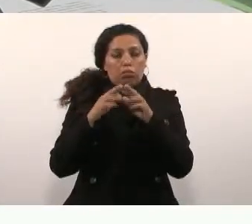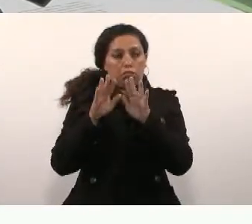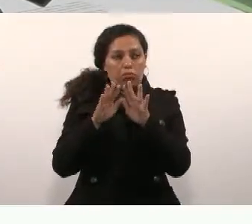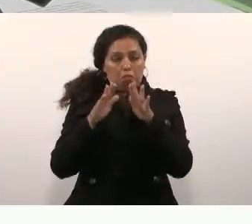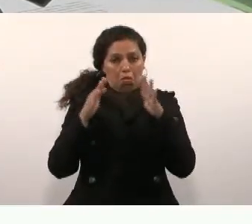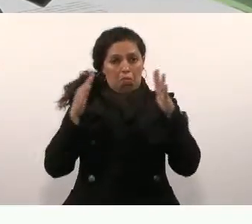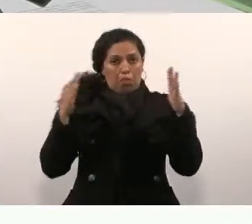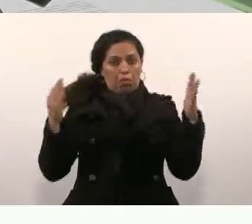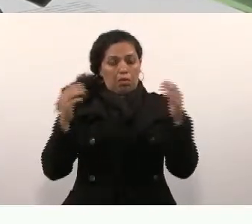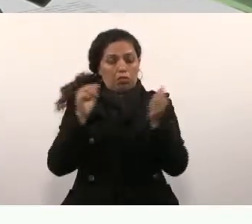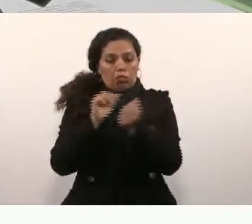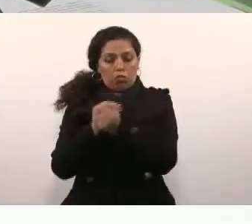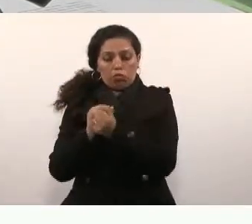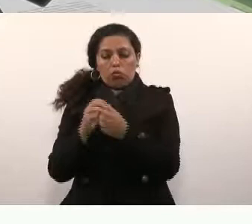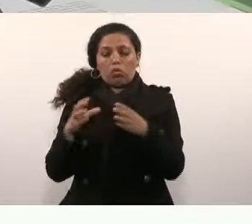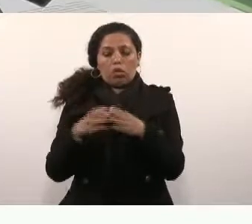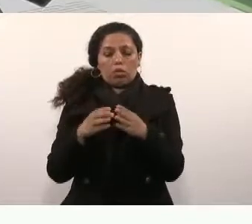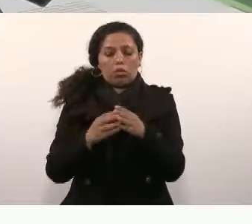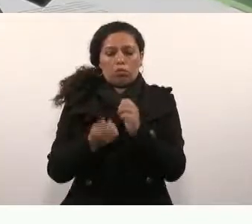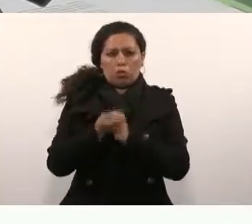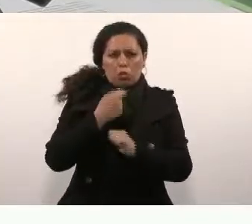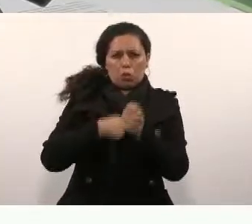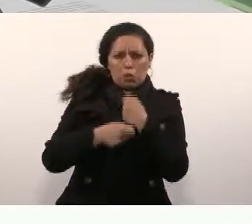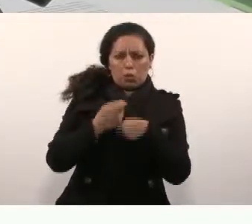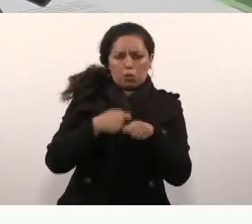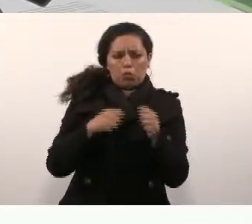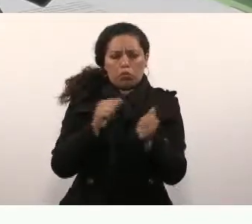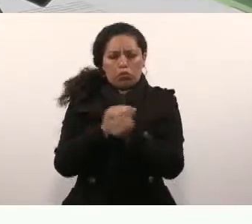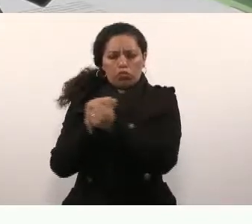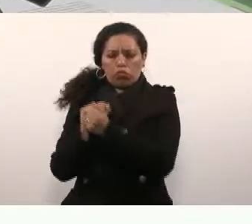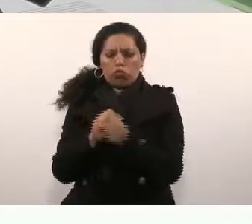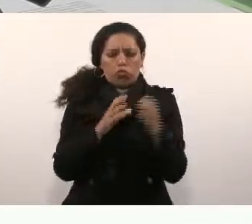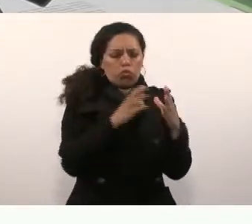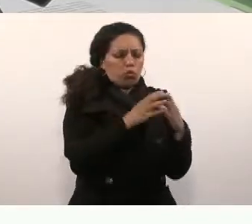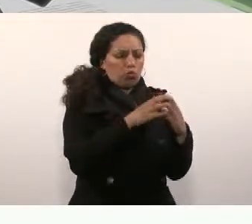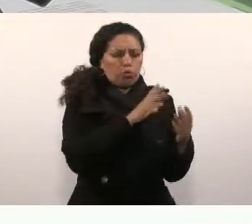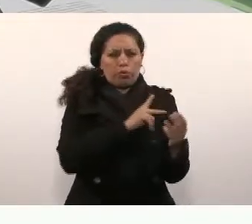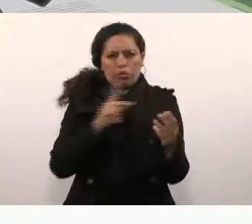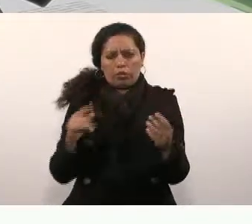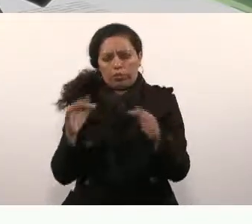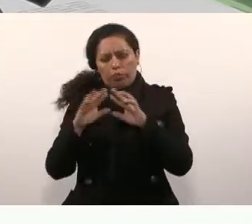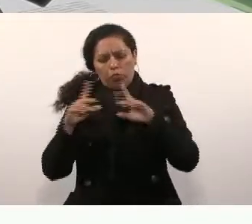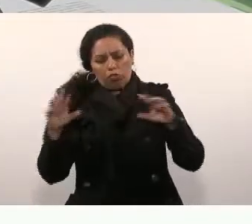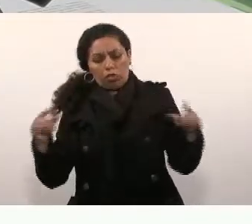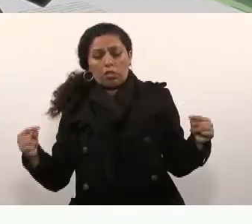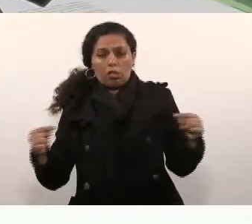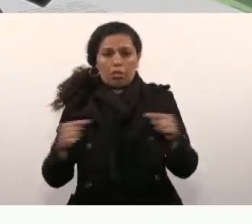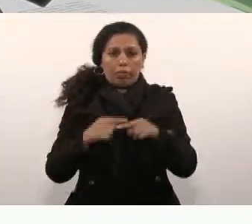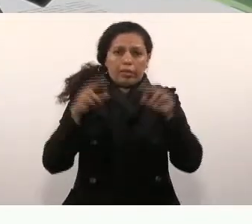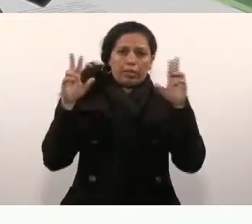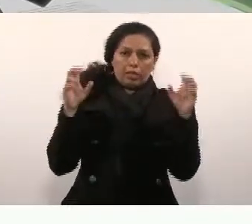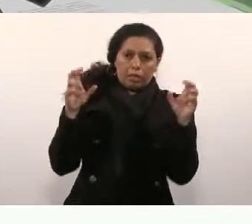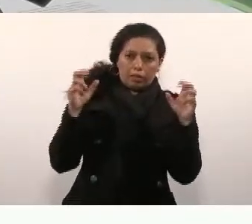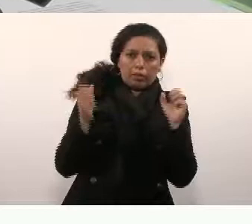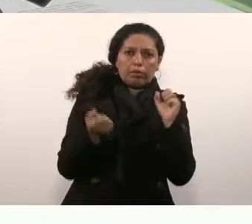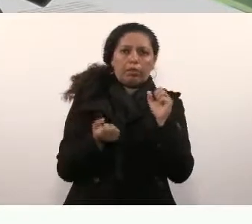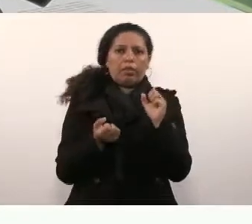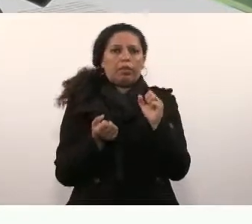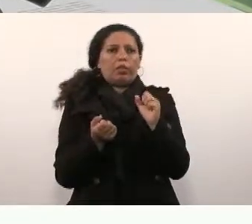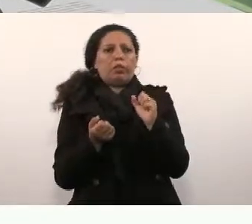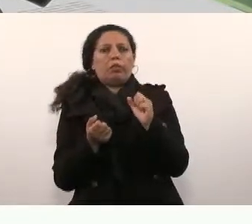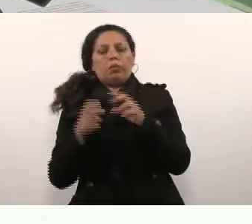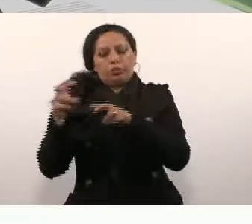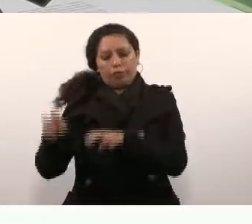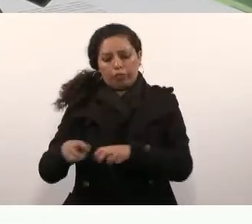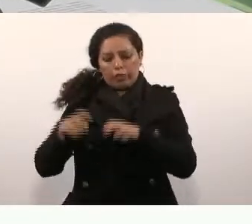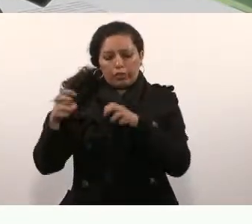conjunta da Comissão de Economia com todas as outras comissões que, direta ou indiretamente, têm a ver com o tema: a Comissão de Agricultura, a